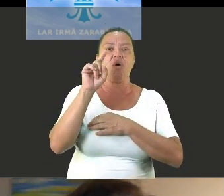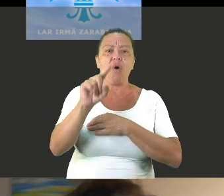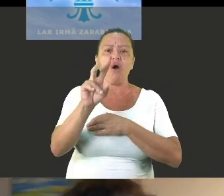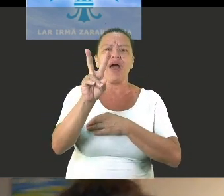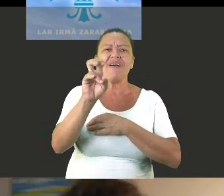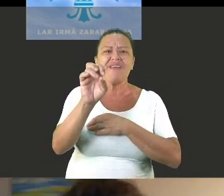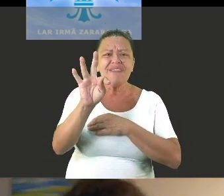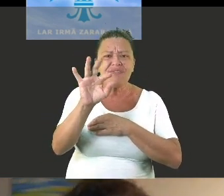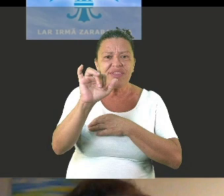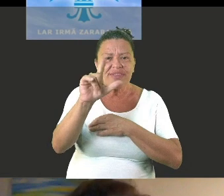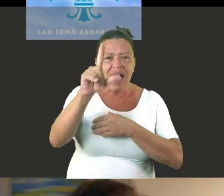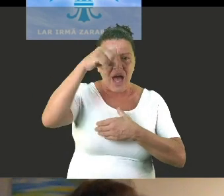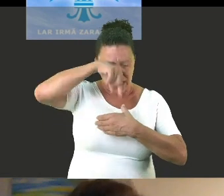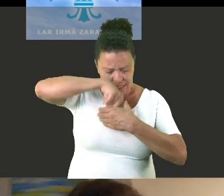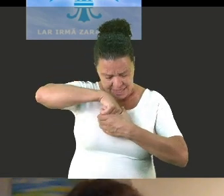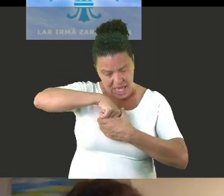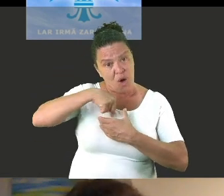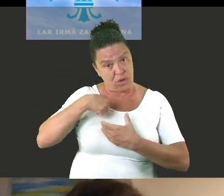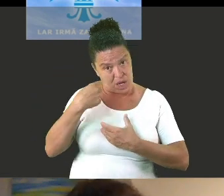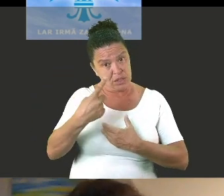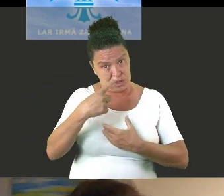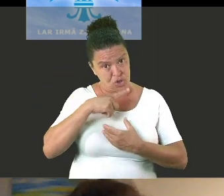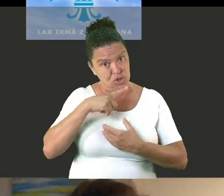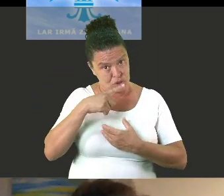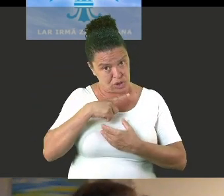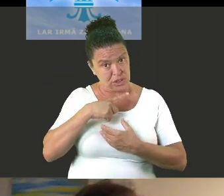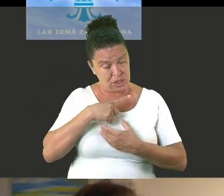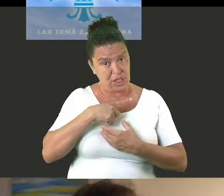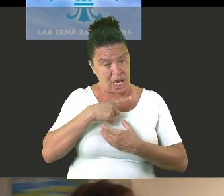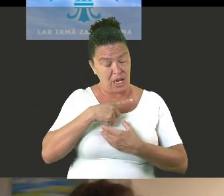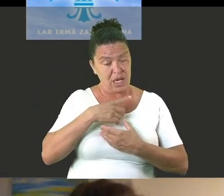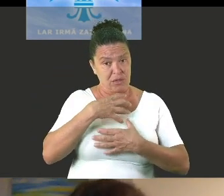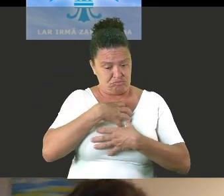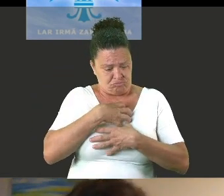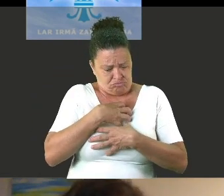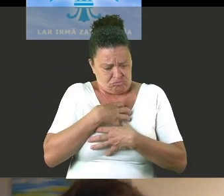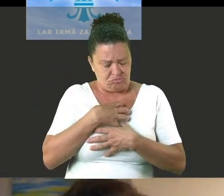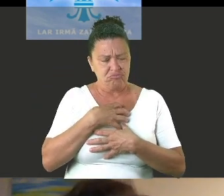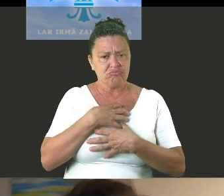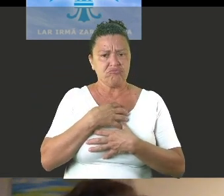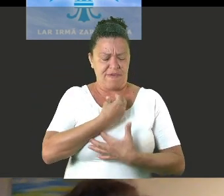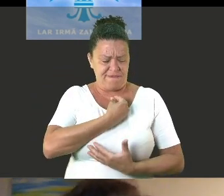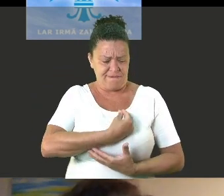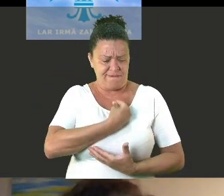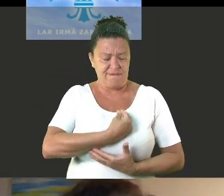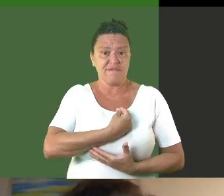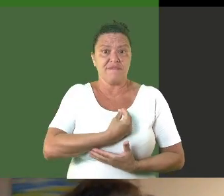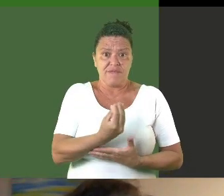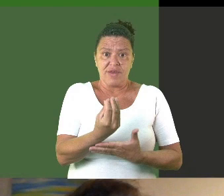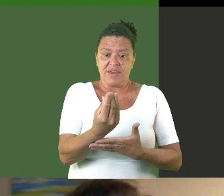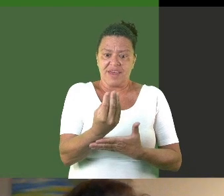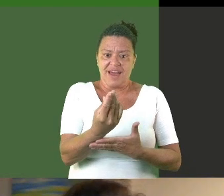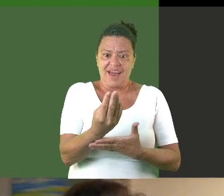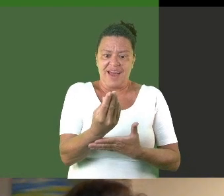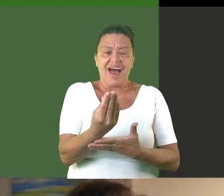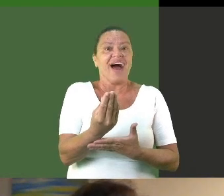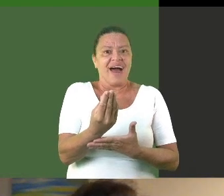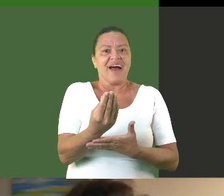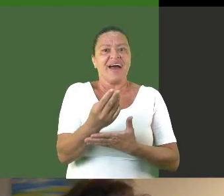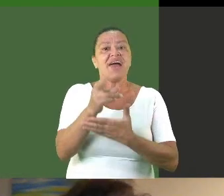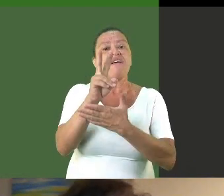vital interior, que é a que nós trazemos dentro de nós, que nos mantém vivos, ela